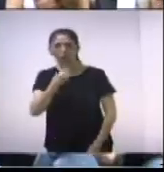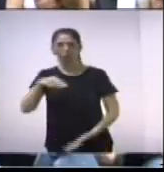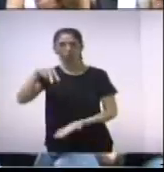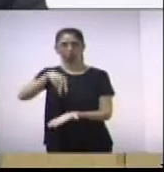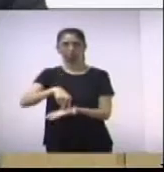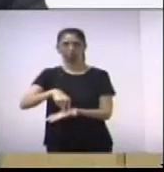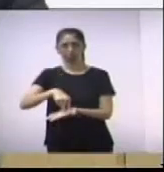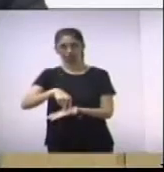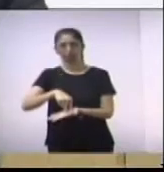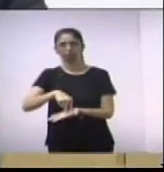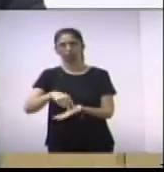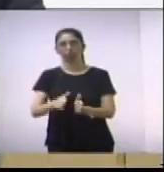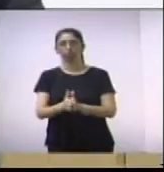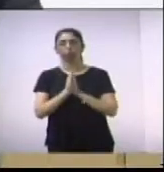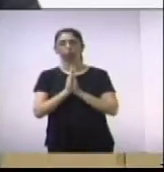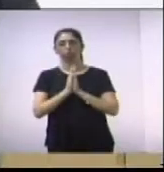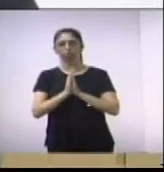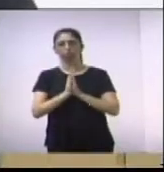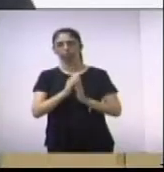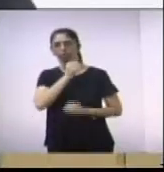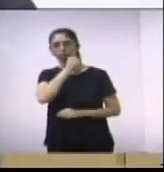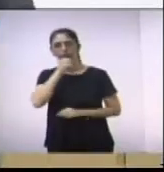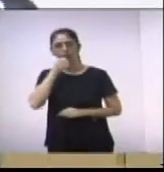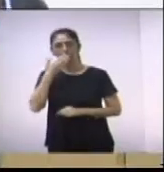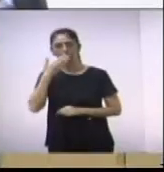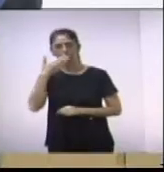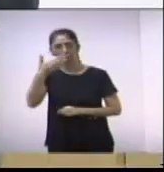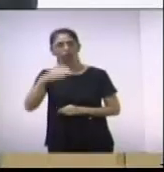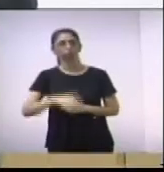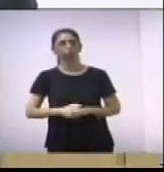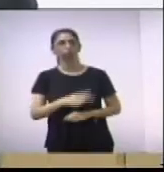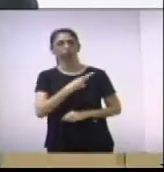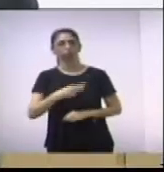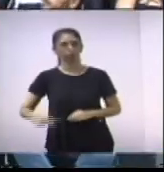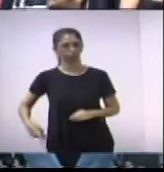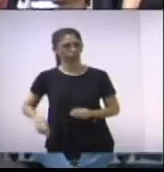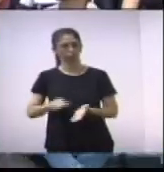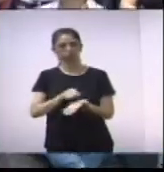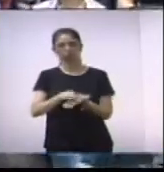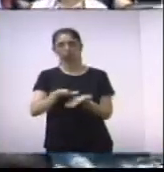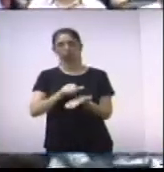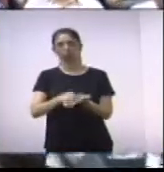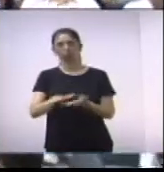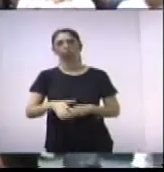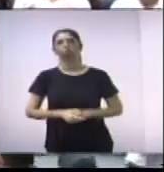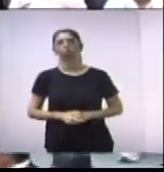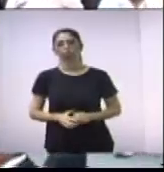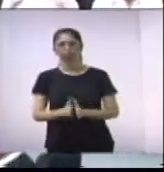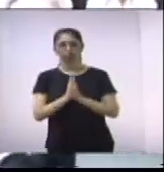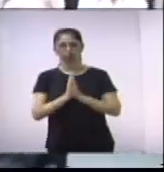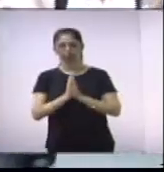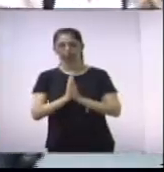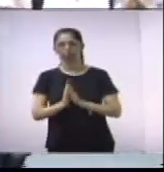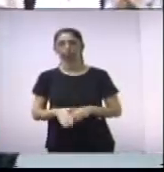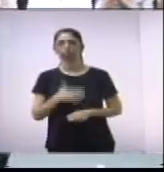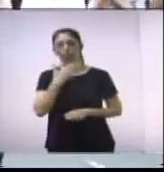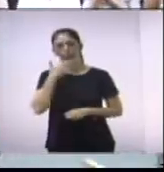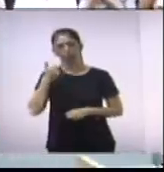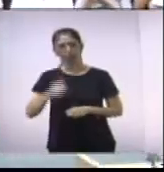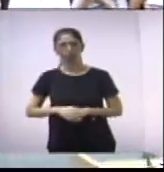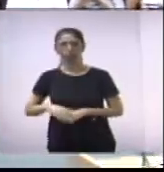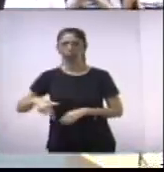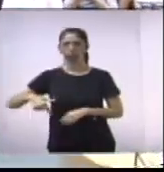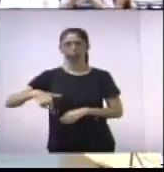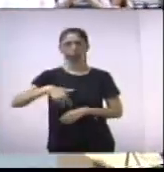Ô, Cezinha, por favor. Presidente, Cezinha, pela ordem. Ô, Cezinha, se retira, por favor. Presidente, eu